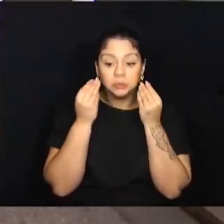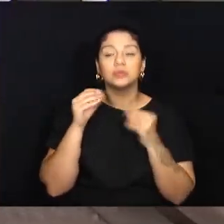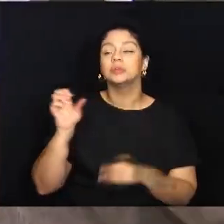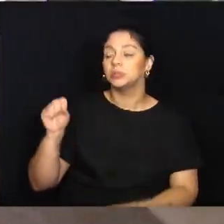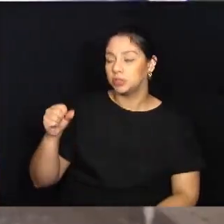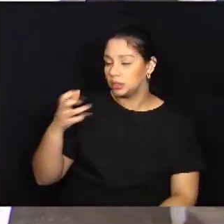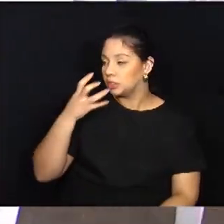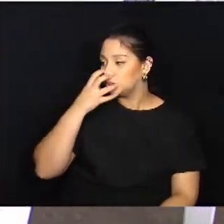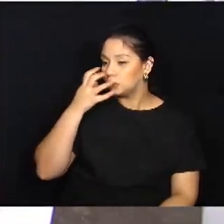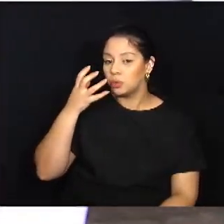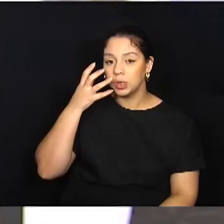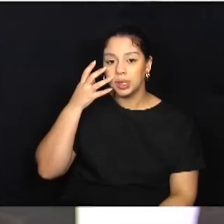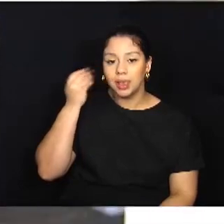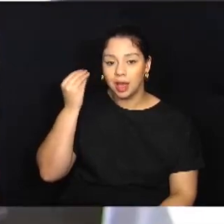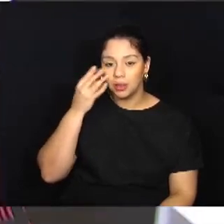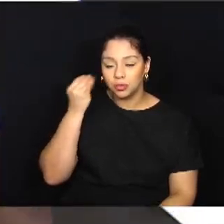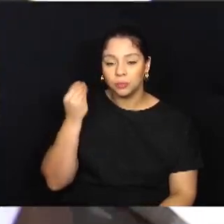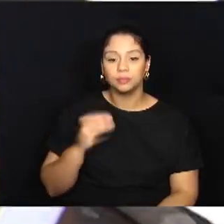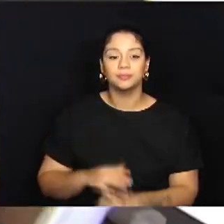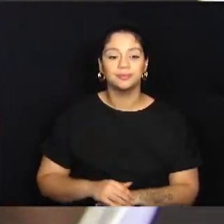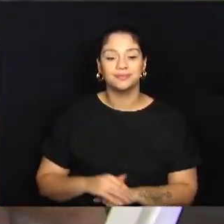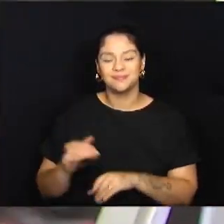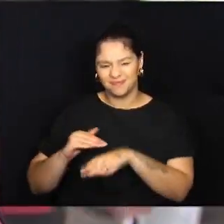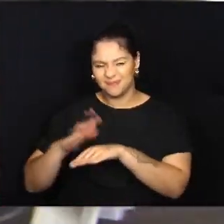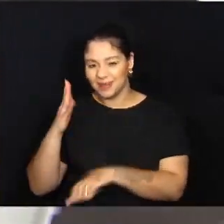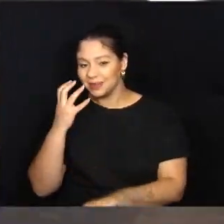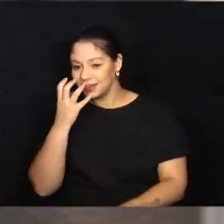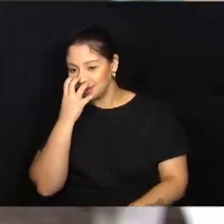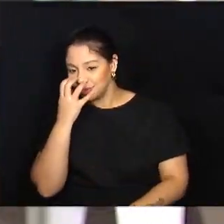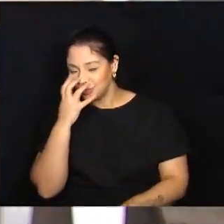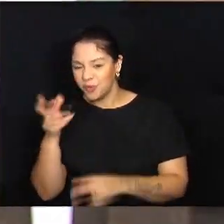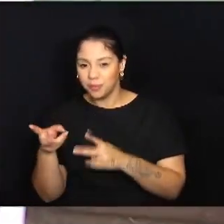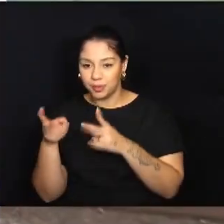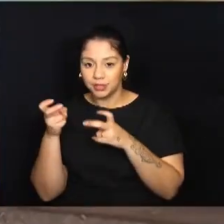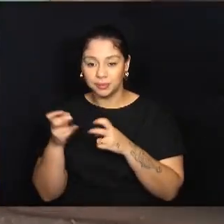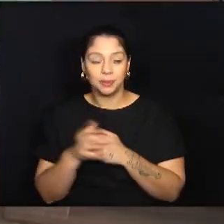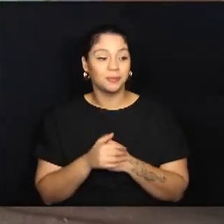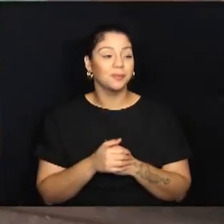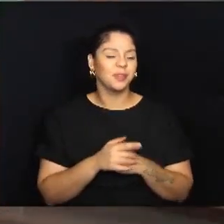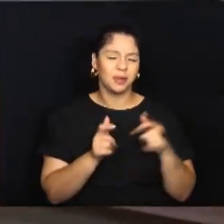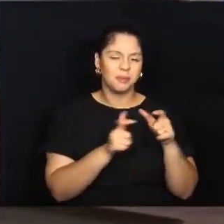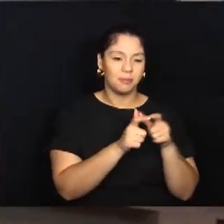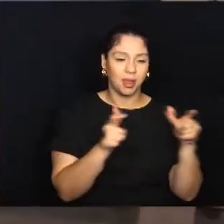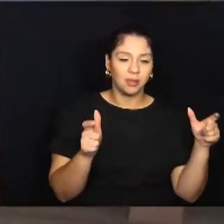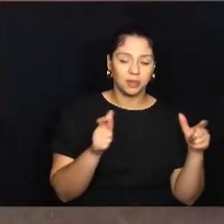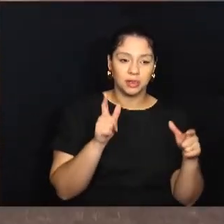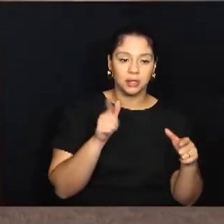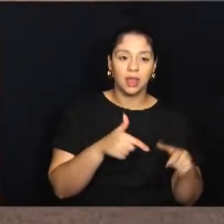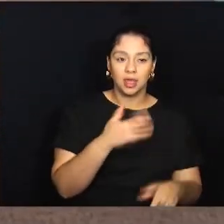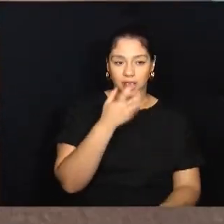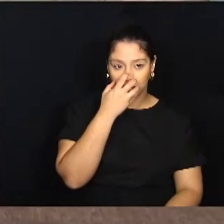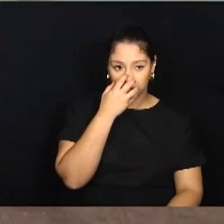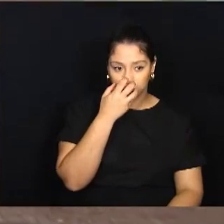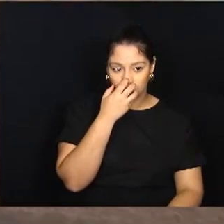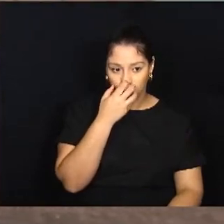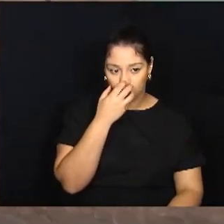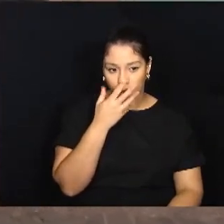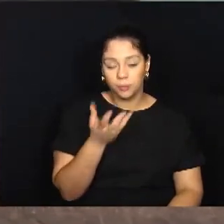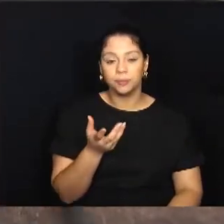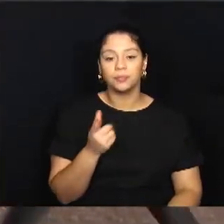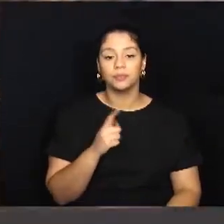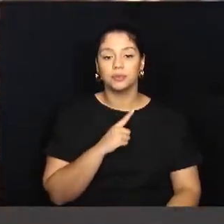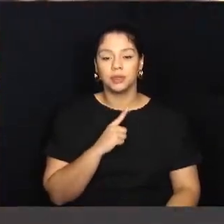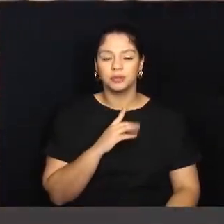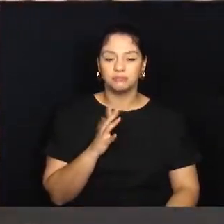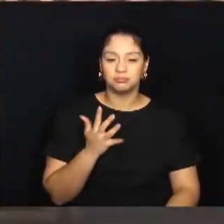gatos. Legal, o que mais tem é cachorro, né? Pelo que a gente percebe. Na sua maioria, 80% são cães, né? E